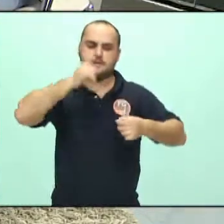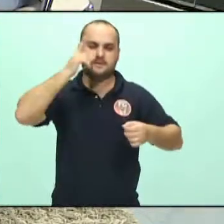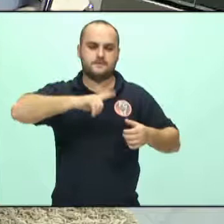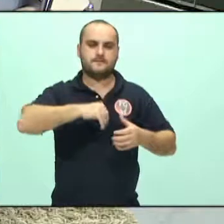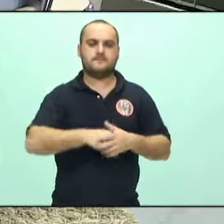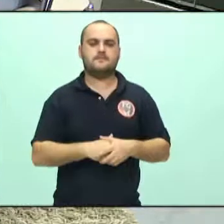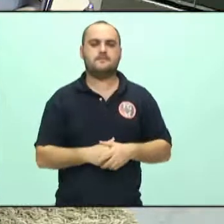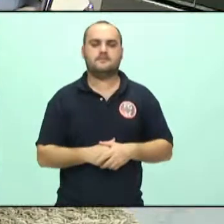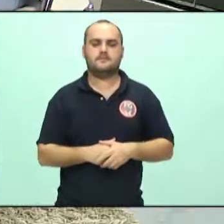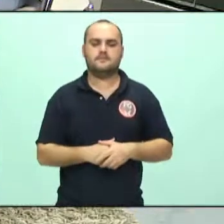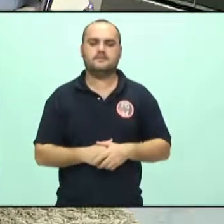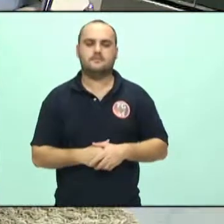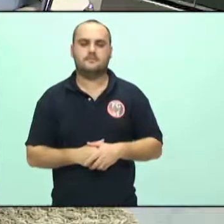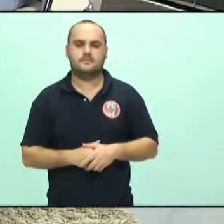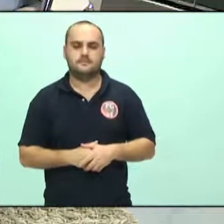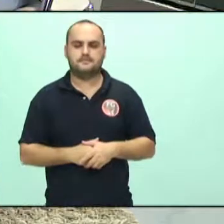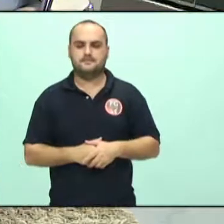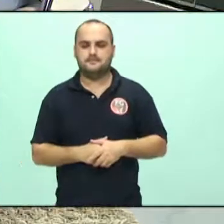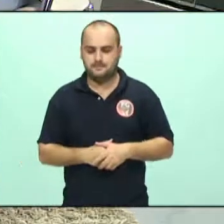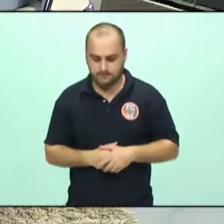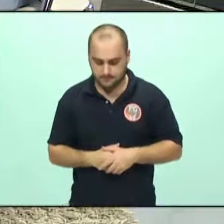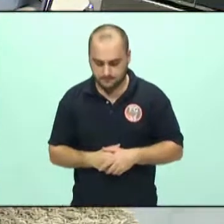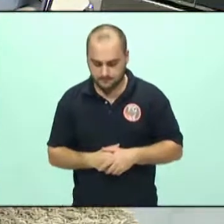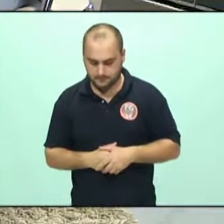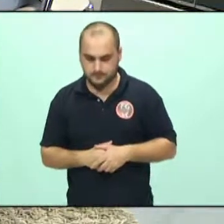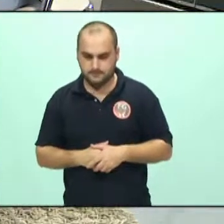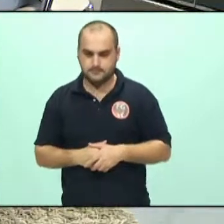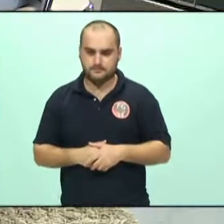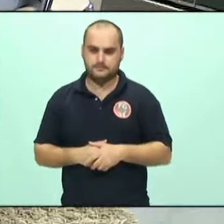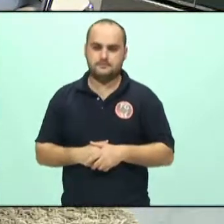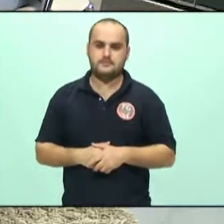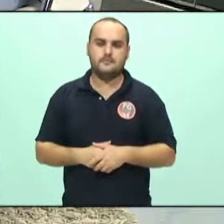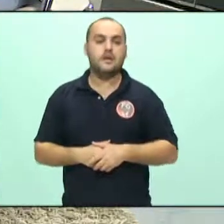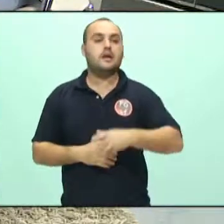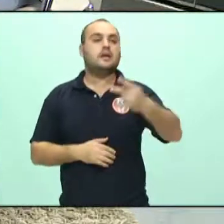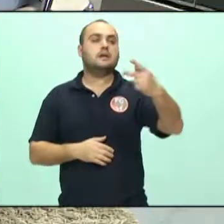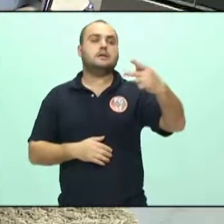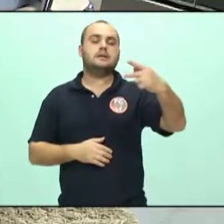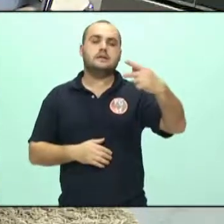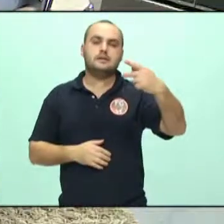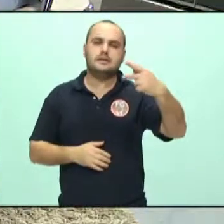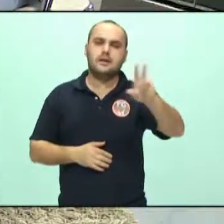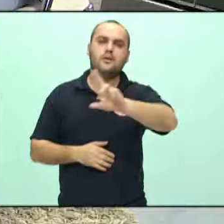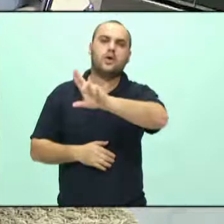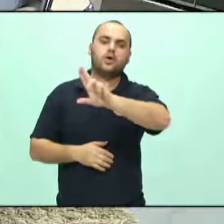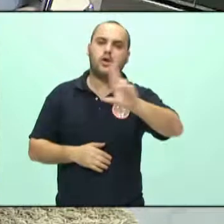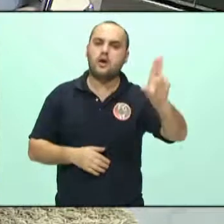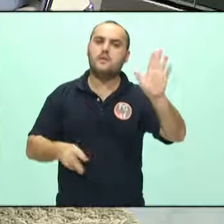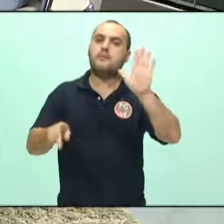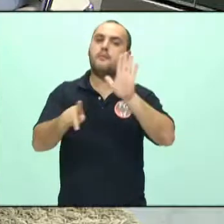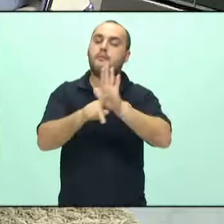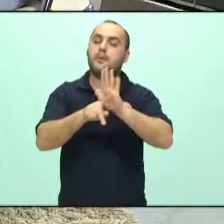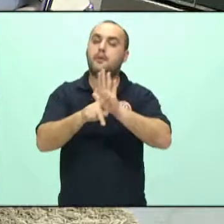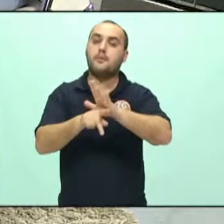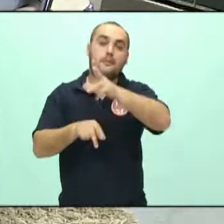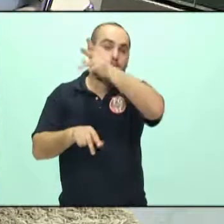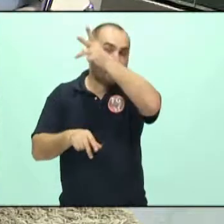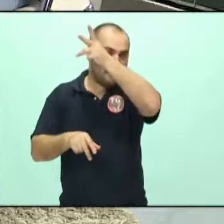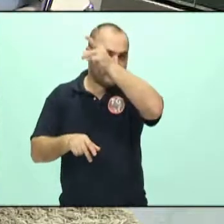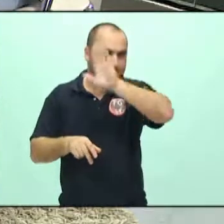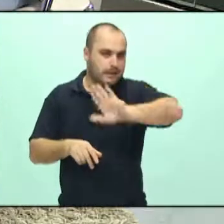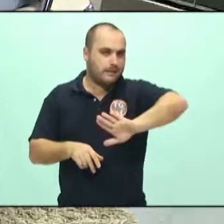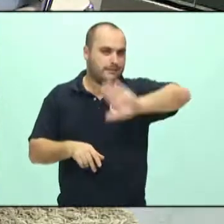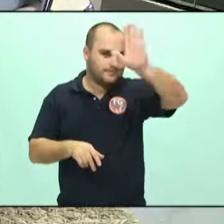Haja vista o crescimento extraoficial do seu nome para compor a majoritária do ano que vem.